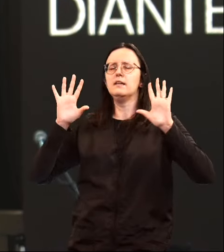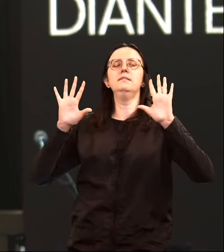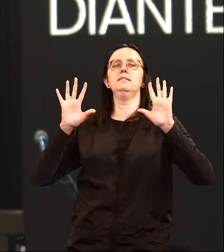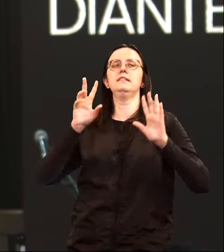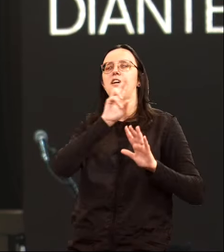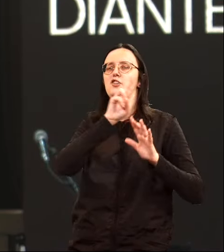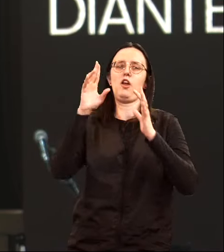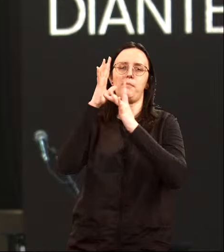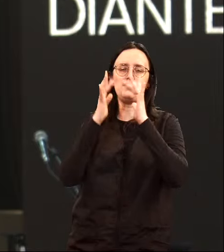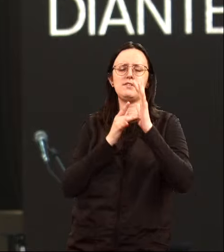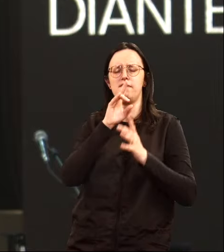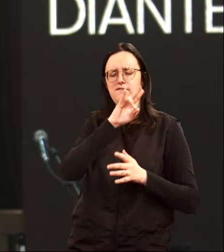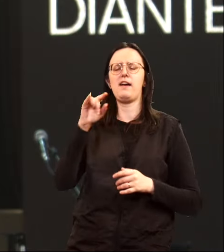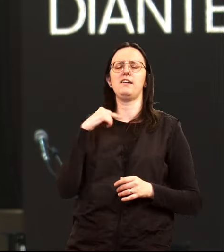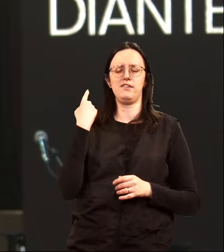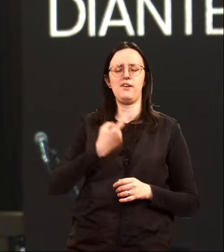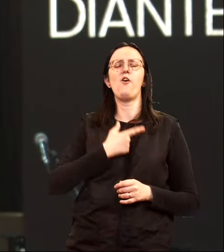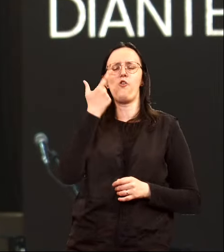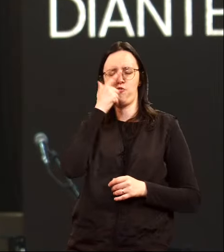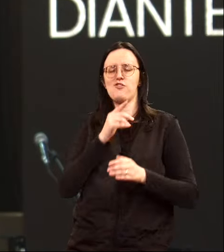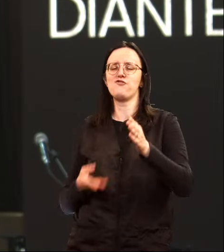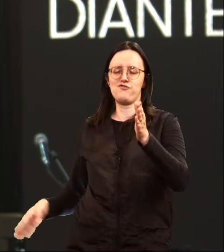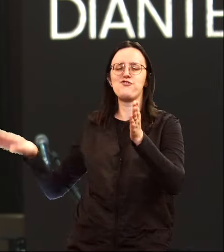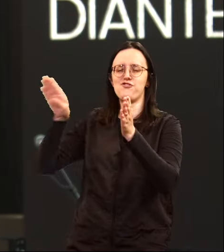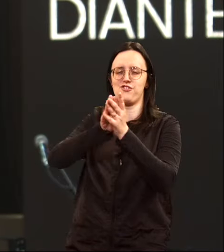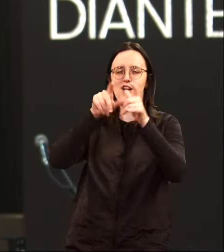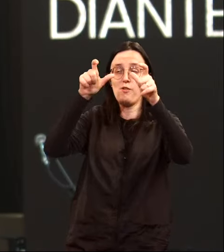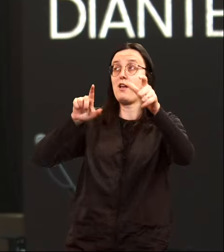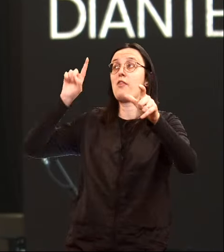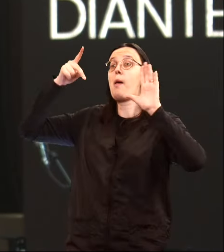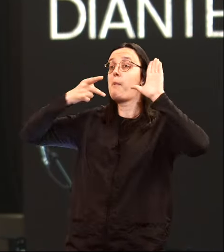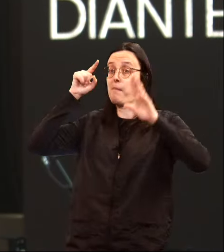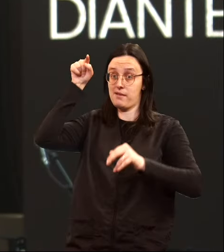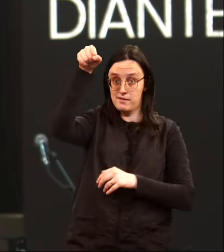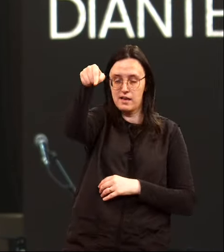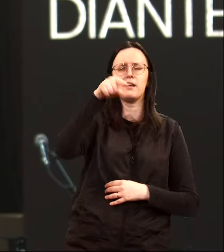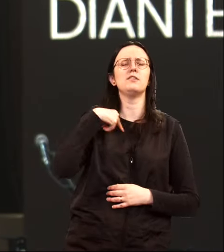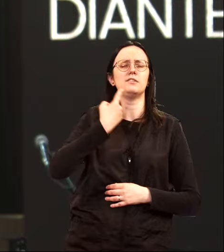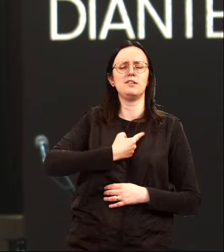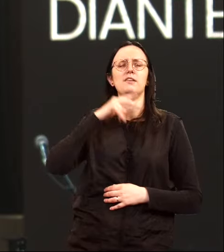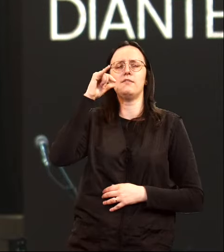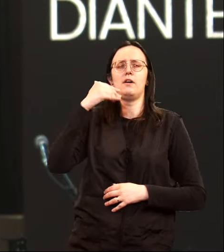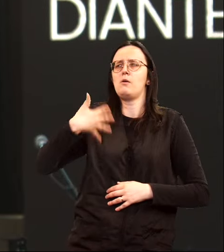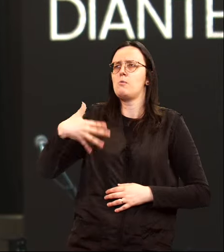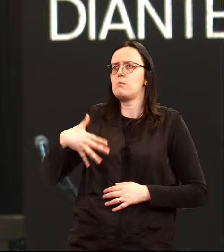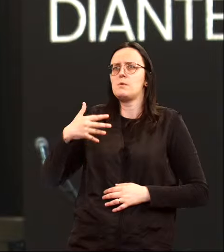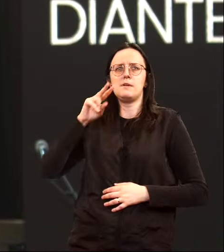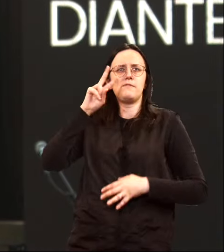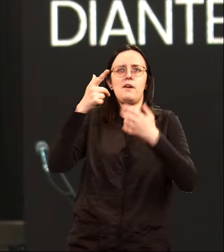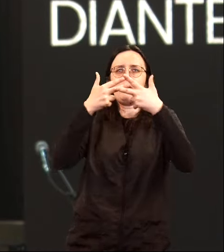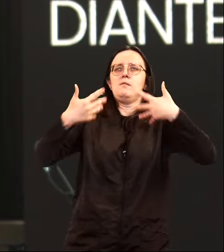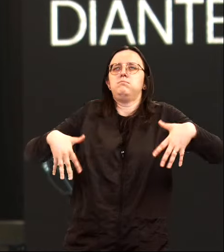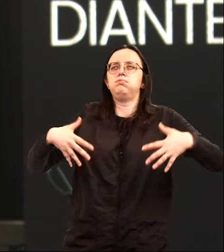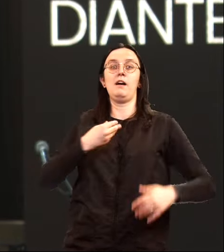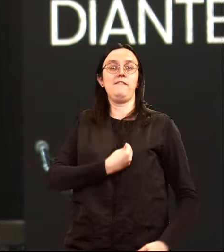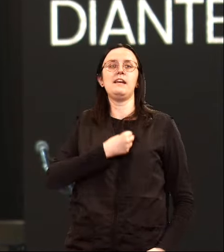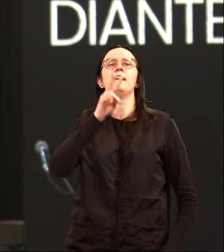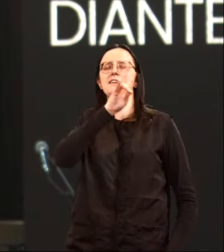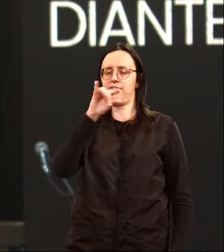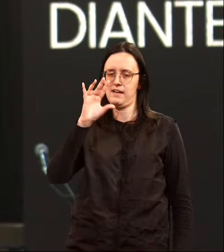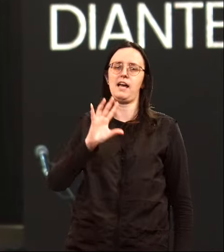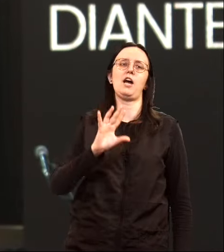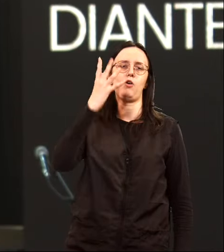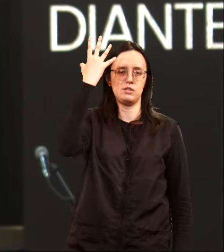de Jesus, nós vamos chegar na terra que mana leite e mel. Nós vamos viver coisas surpreendentes de Deus na nossa vida.